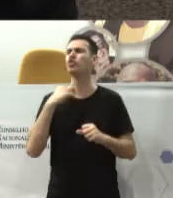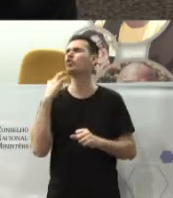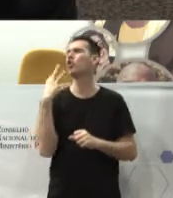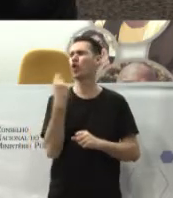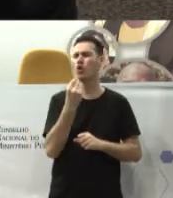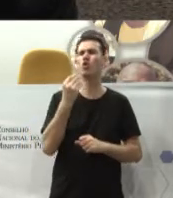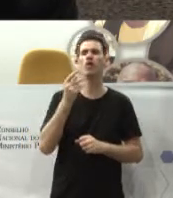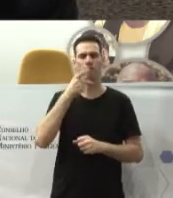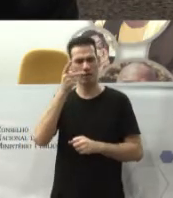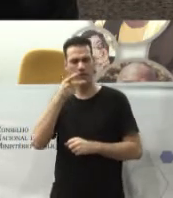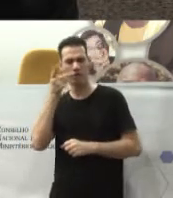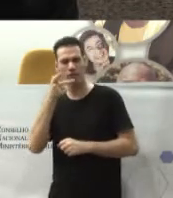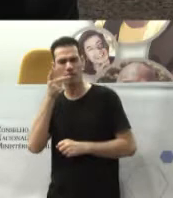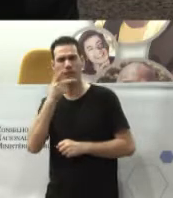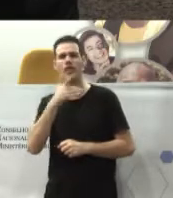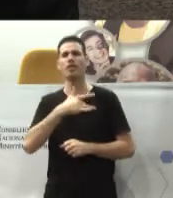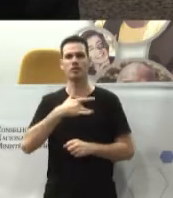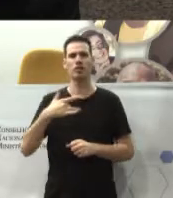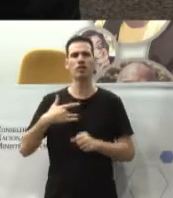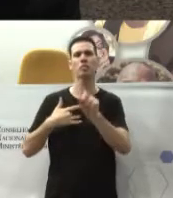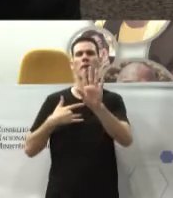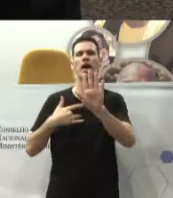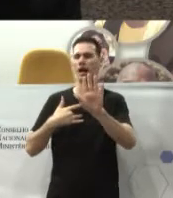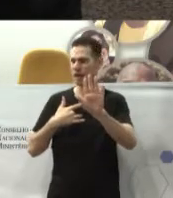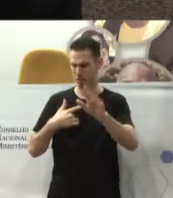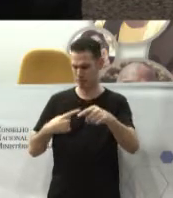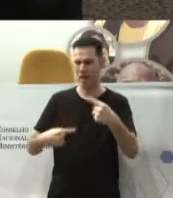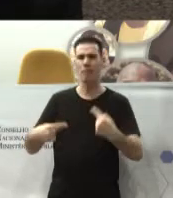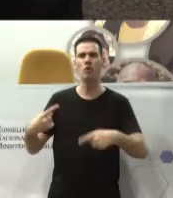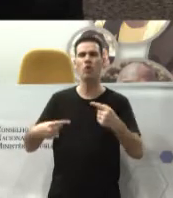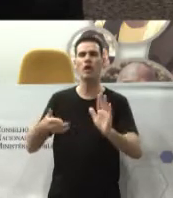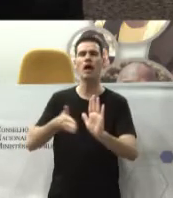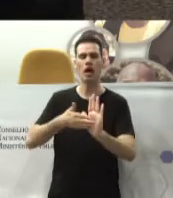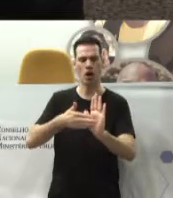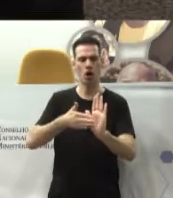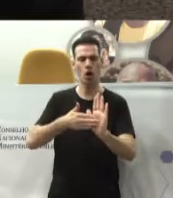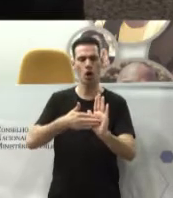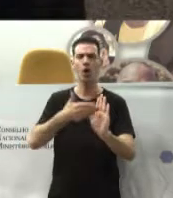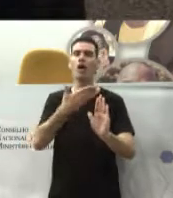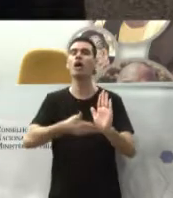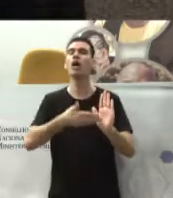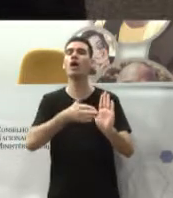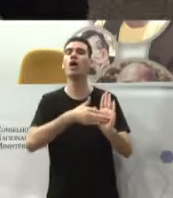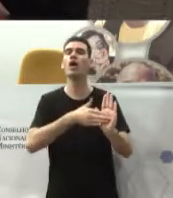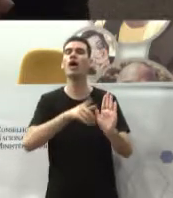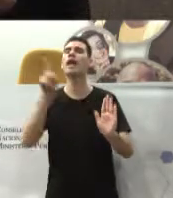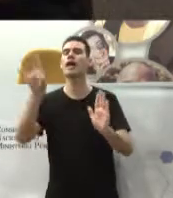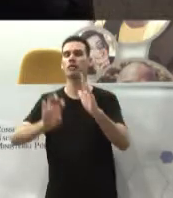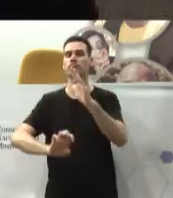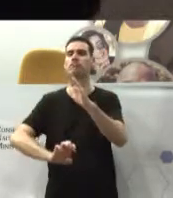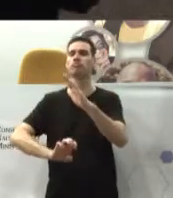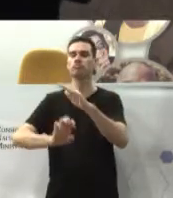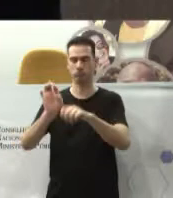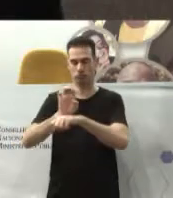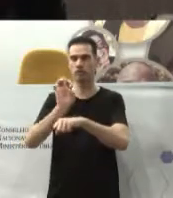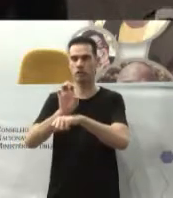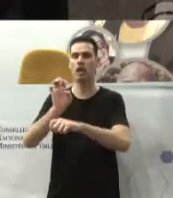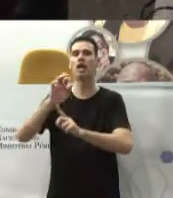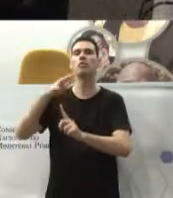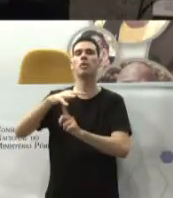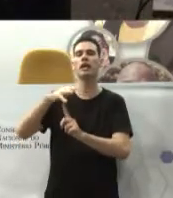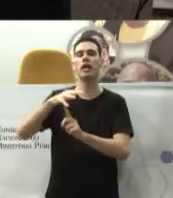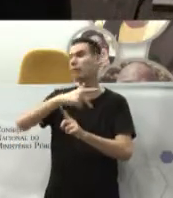saúde. Qual é a política proposta pelos colegas da infância no Paraná? Proteção ao